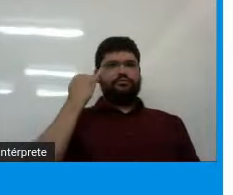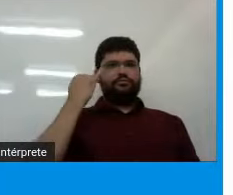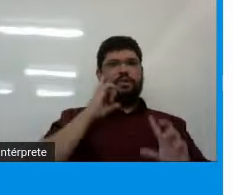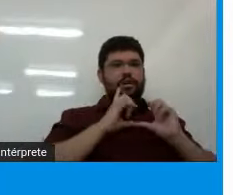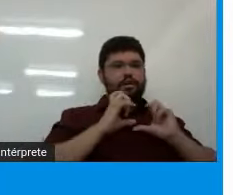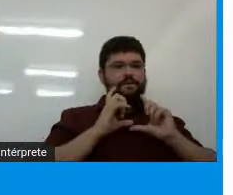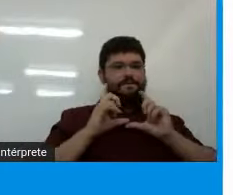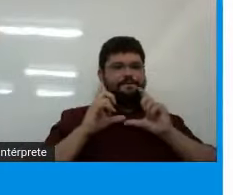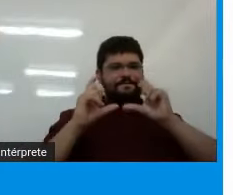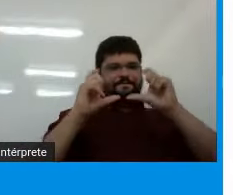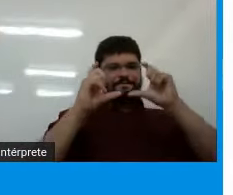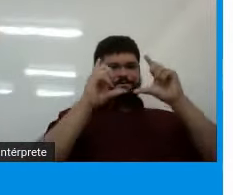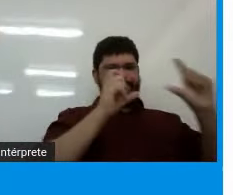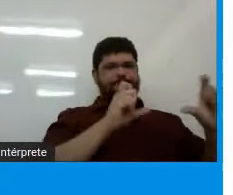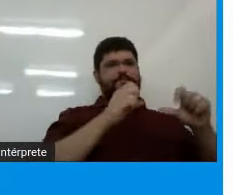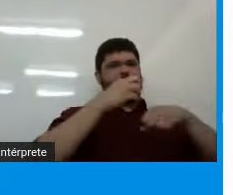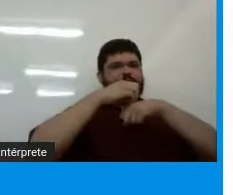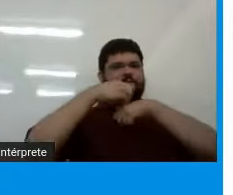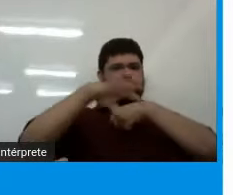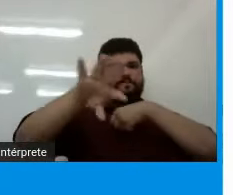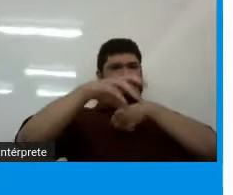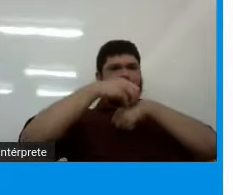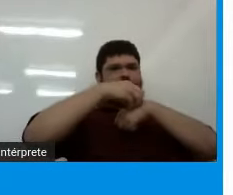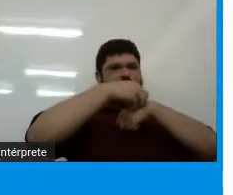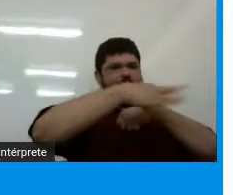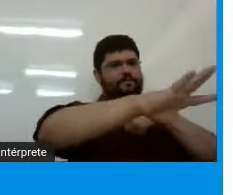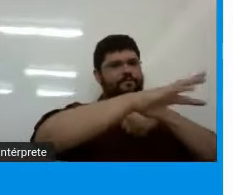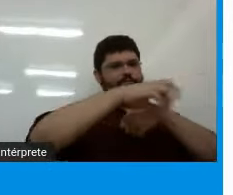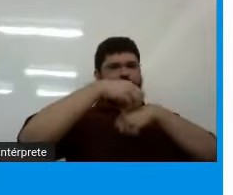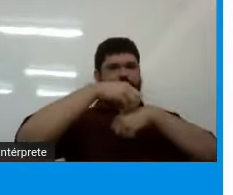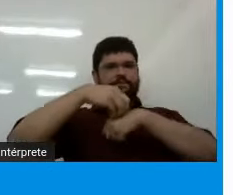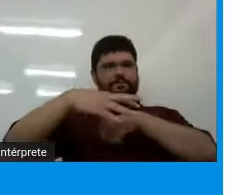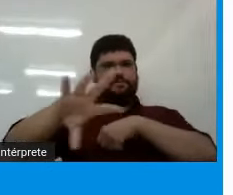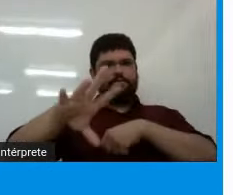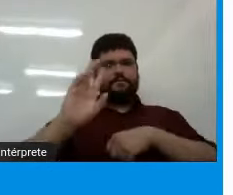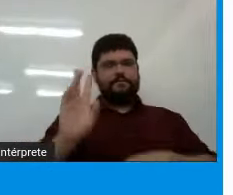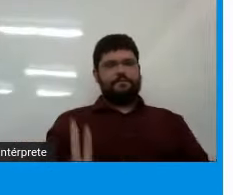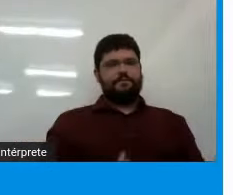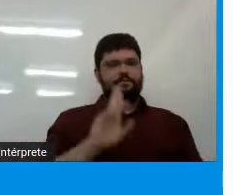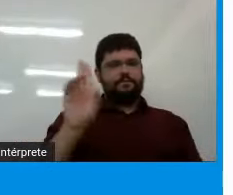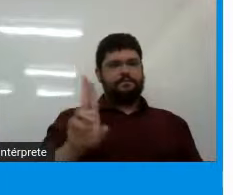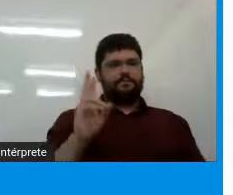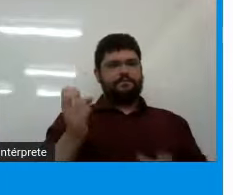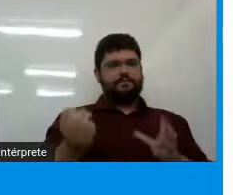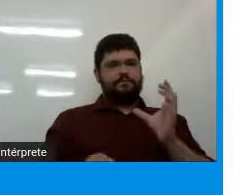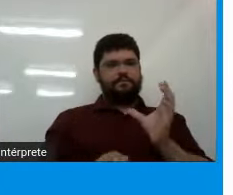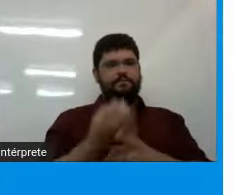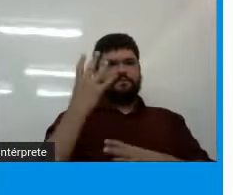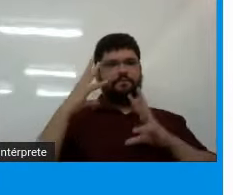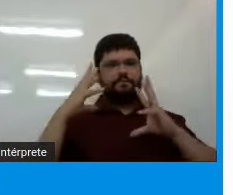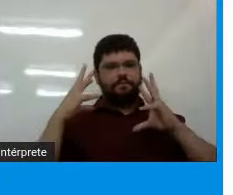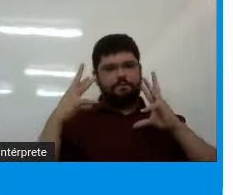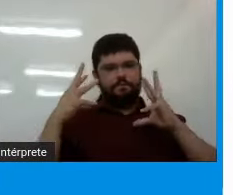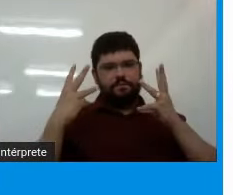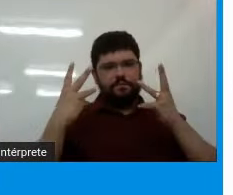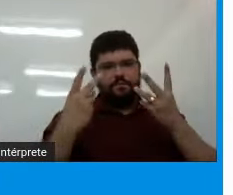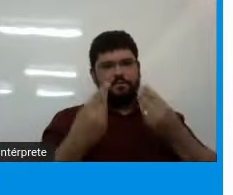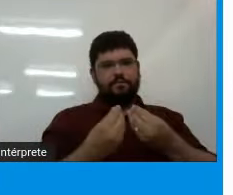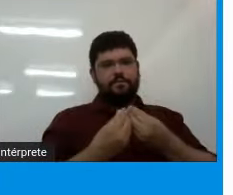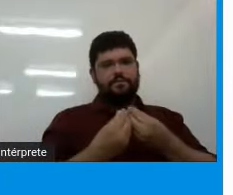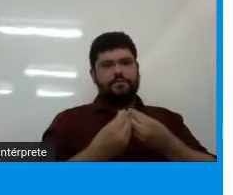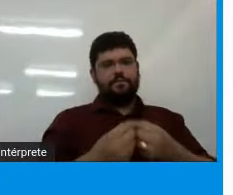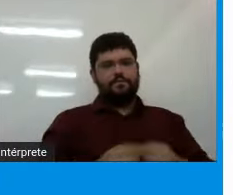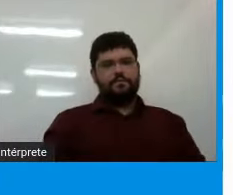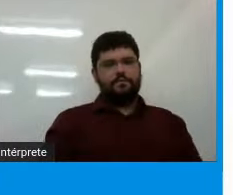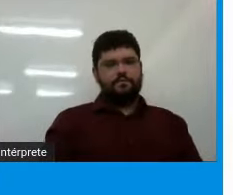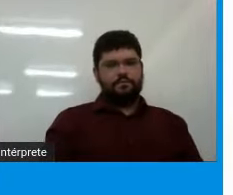o material que você disponibiliza, né, que você usa para criar todo esse conteúdo, independente de